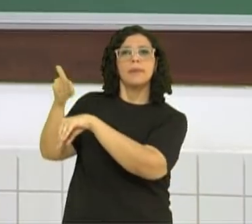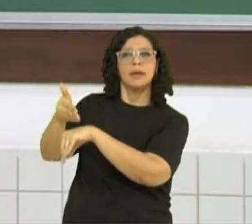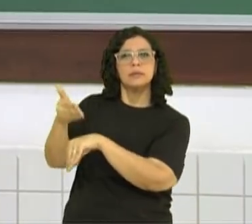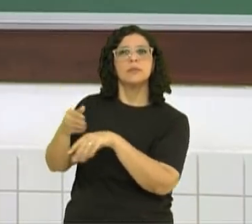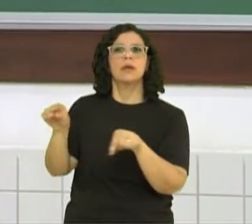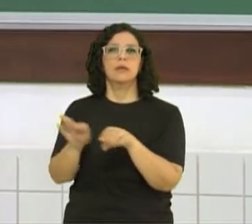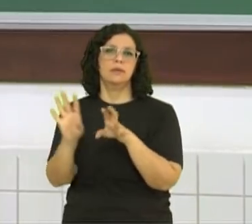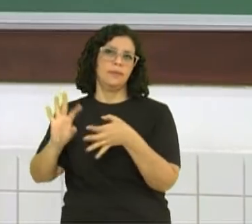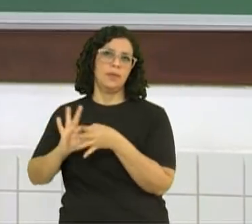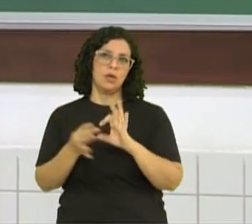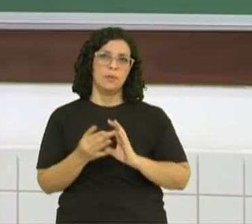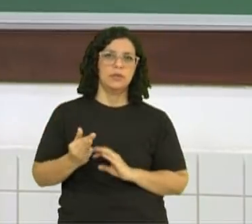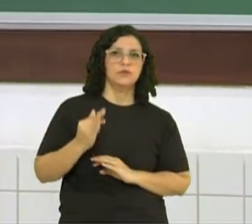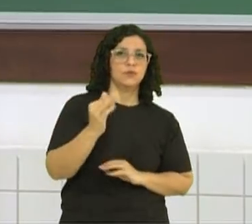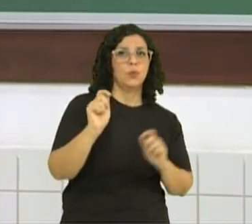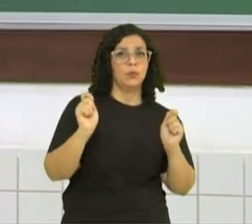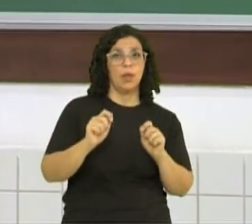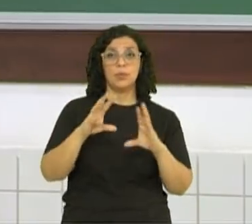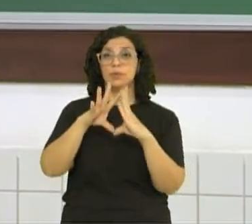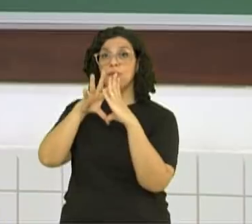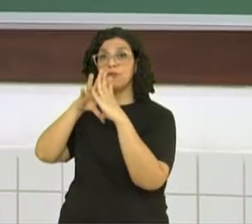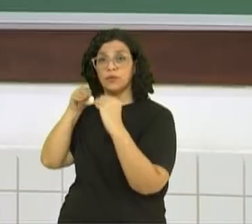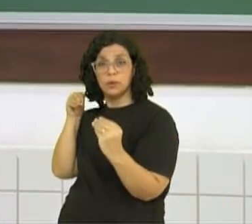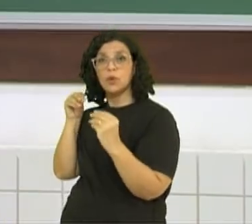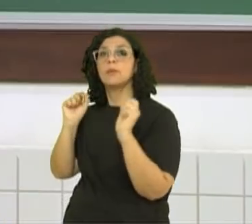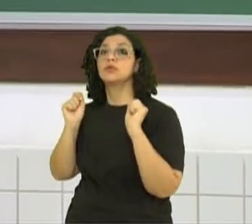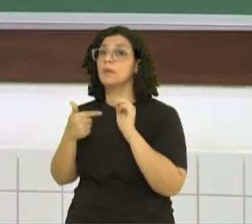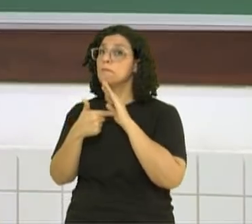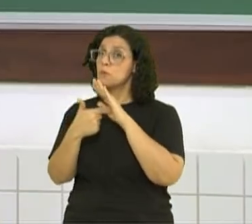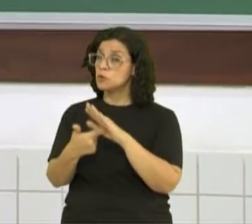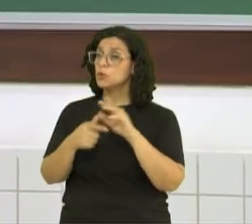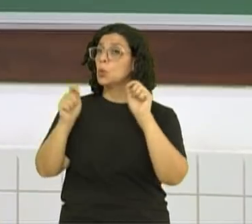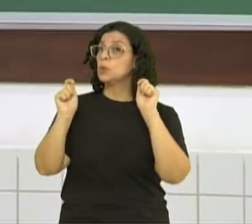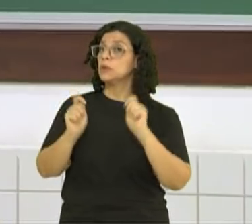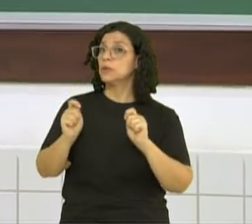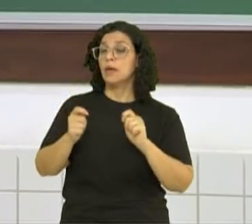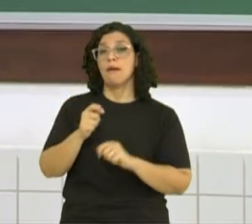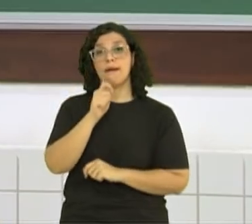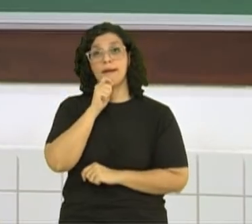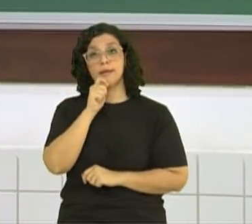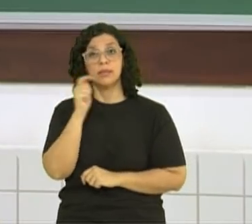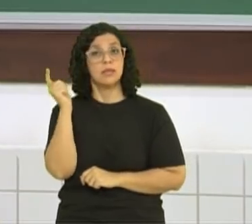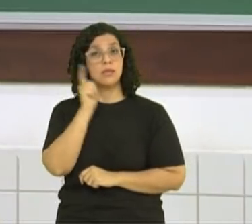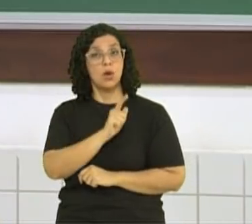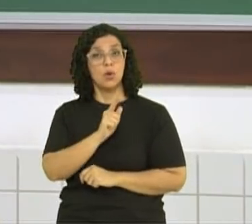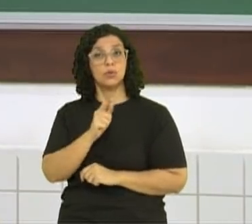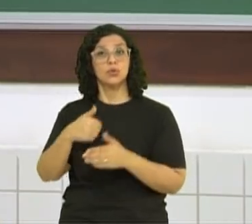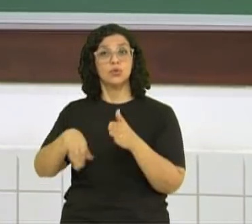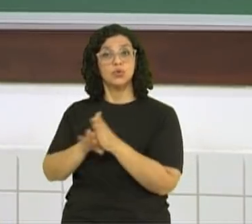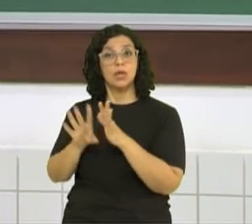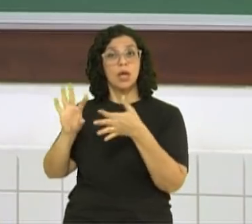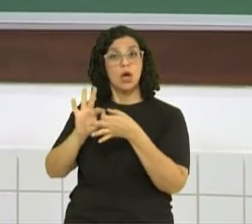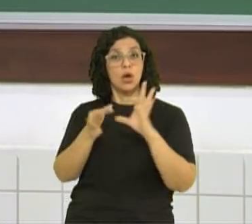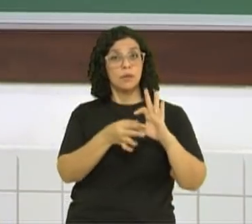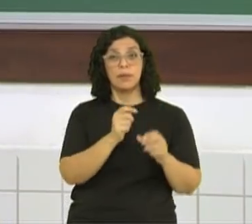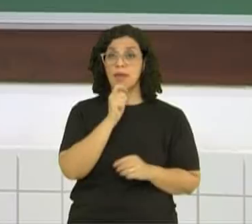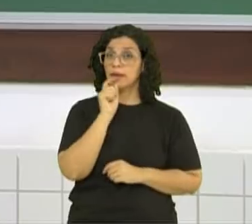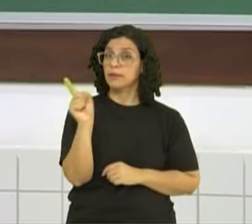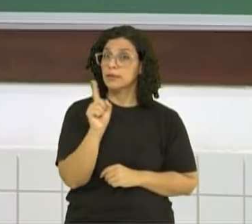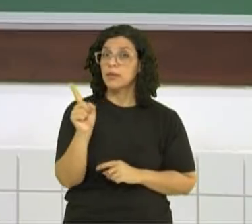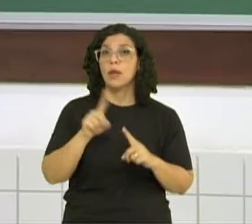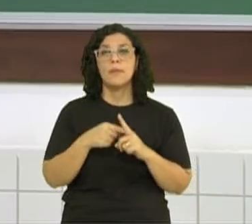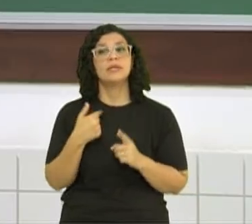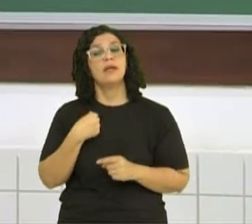presente nas Olimpíadas. Por exemplo, o futebol americano já foi demonstrado, não entrou necessariamente para o quadro olímpico, né? Foi